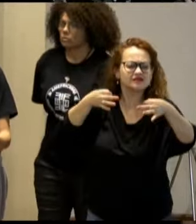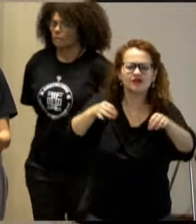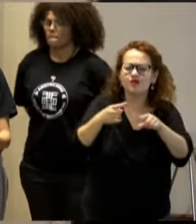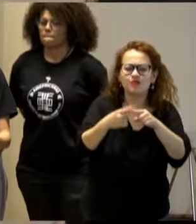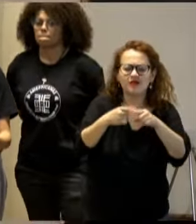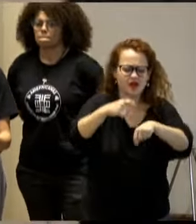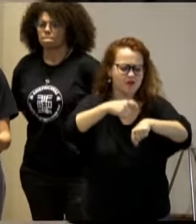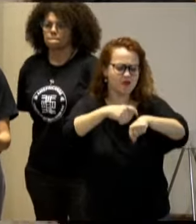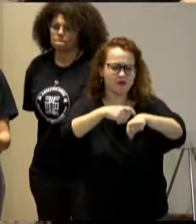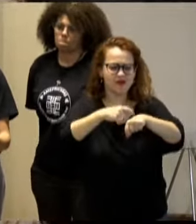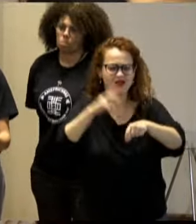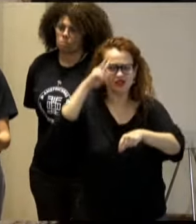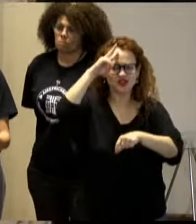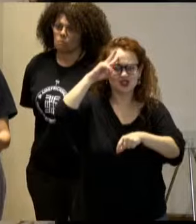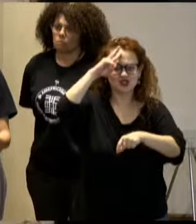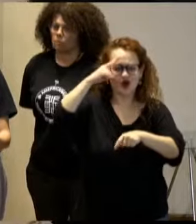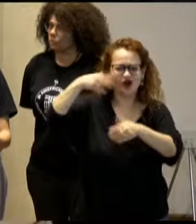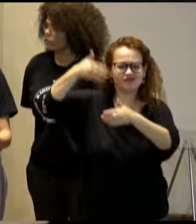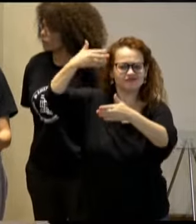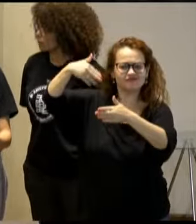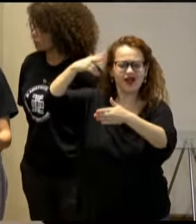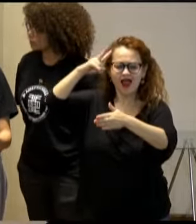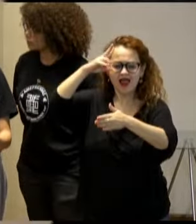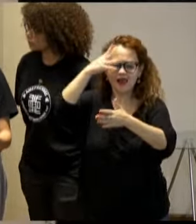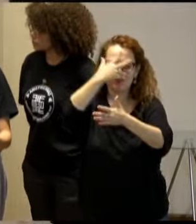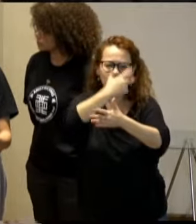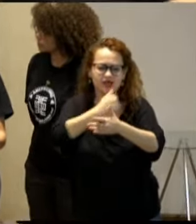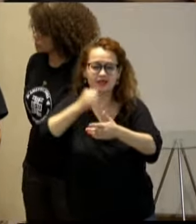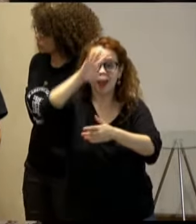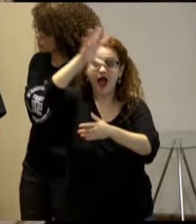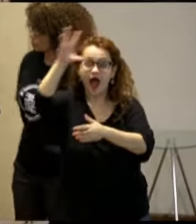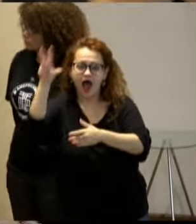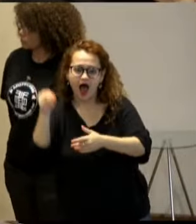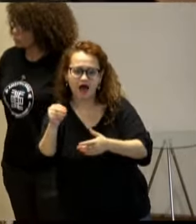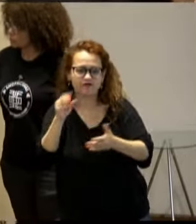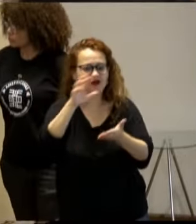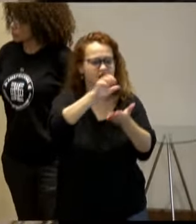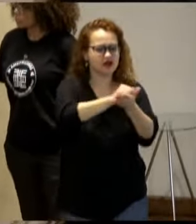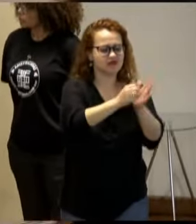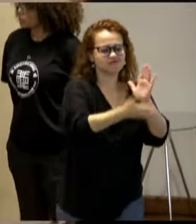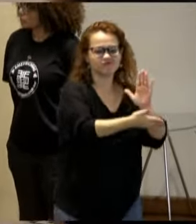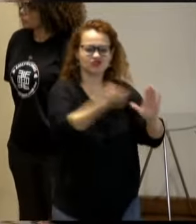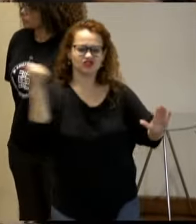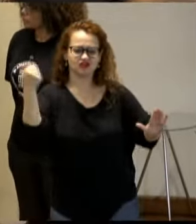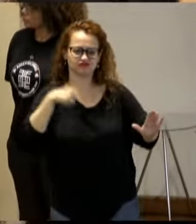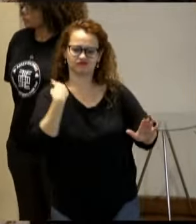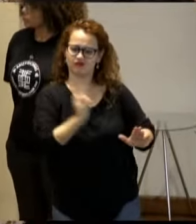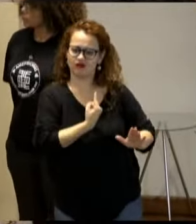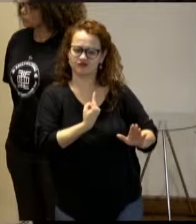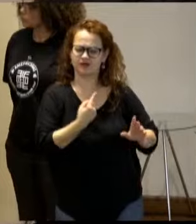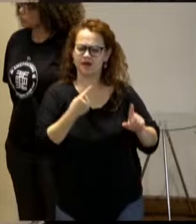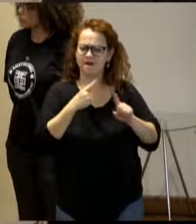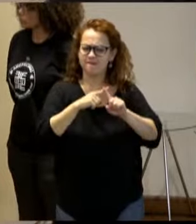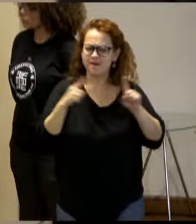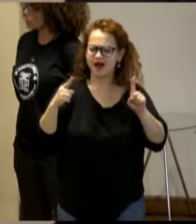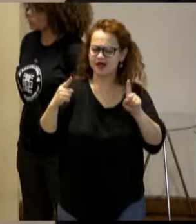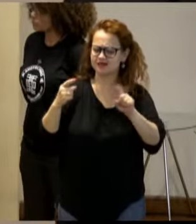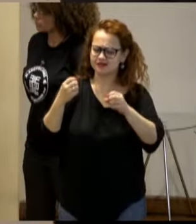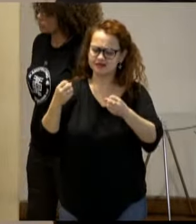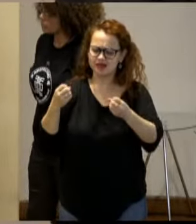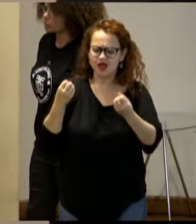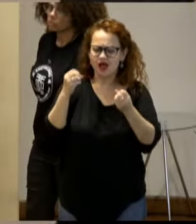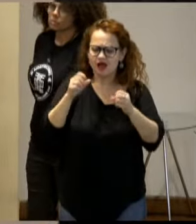se trata de histórias vindas de África, os registros nos foram retirados. Mas como nos ensina Conceição